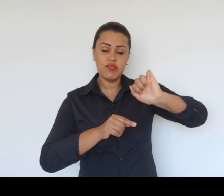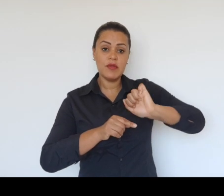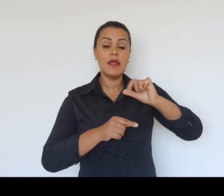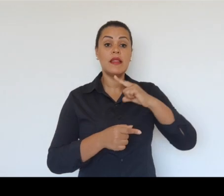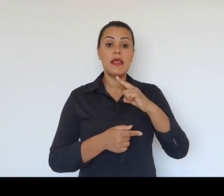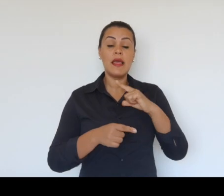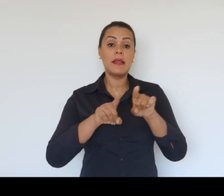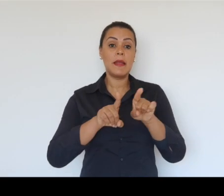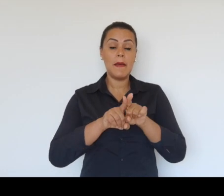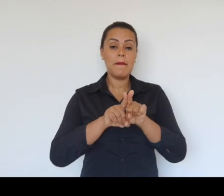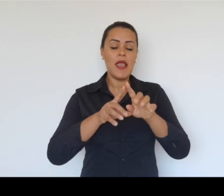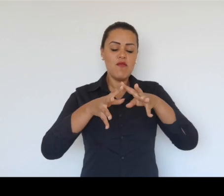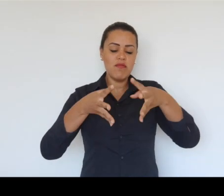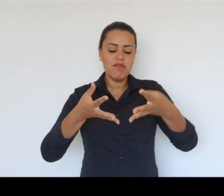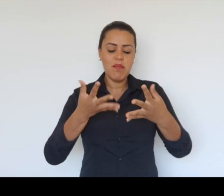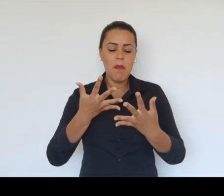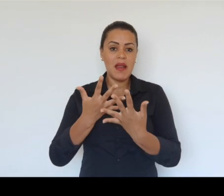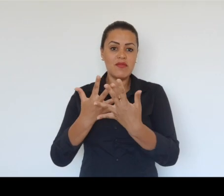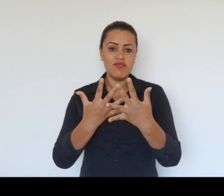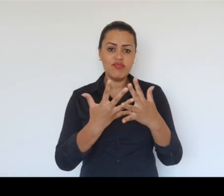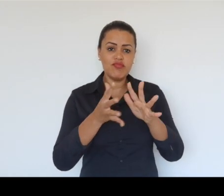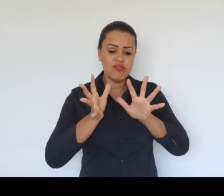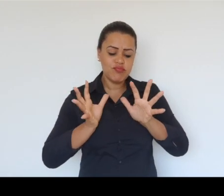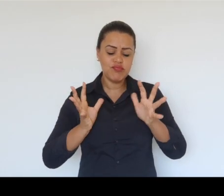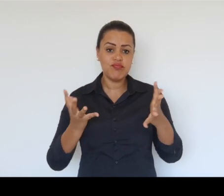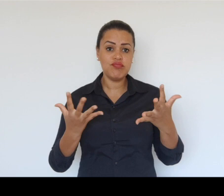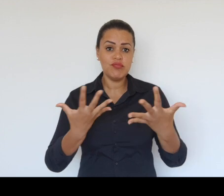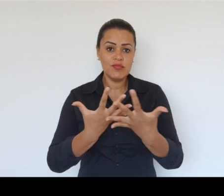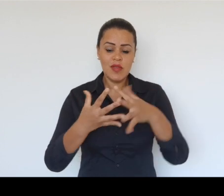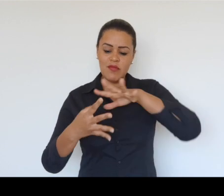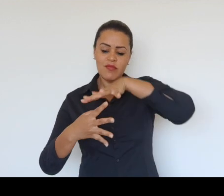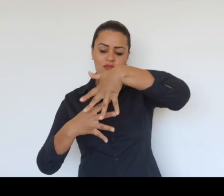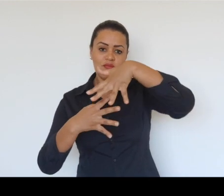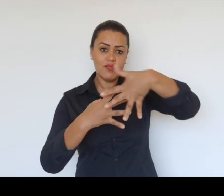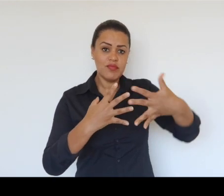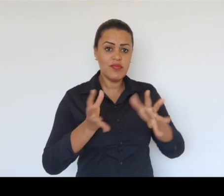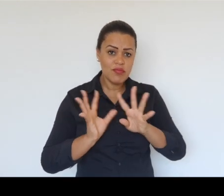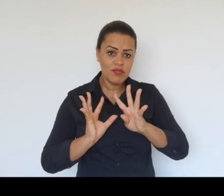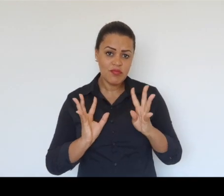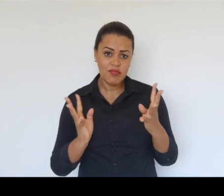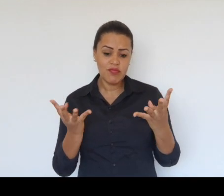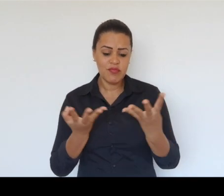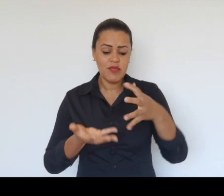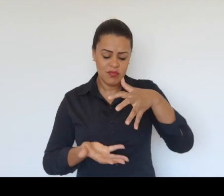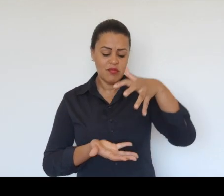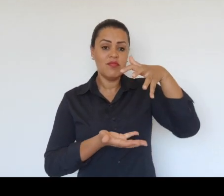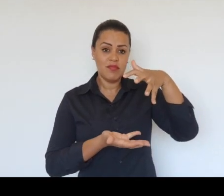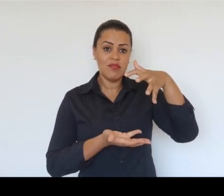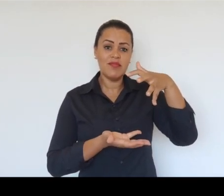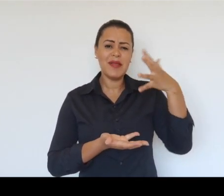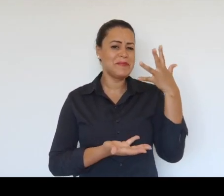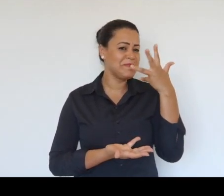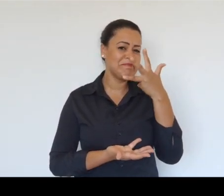que parecem uma cestaria, né? Que elas têm uma trama, uma urdidura mesmo, bem mais detalhada.